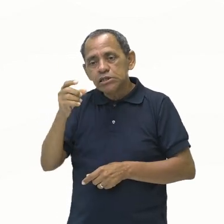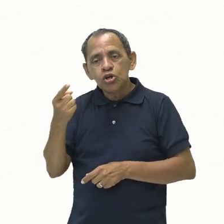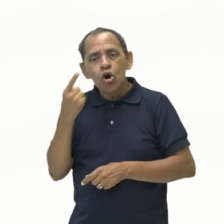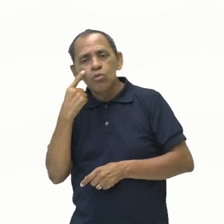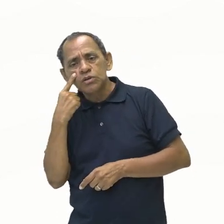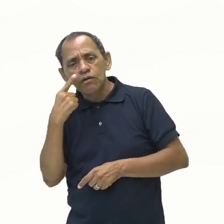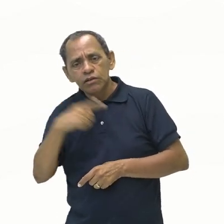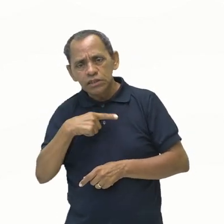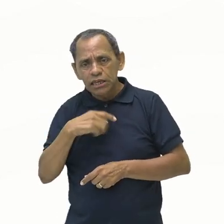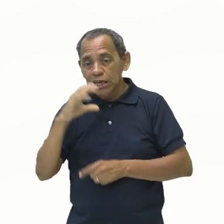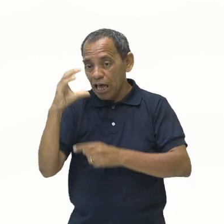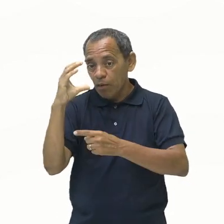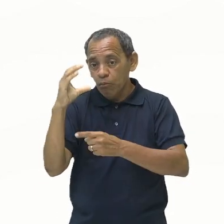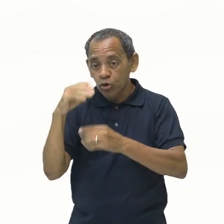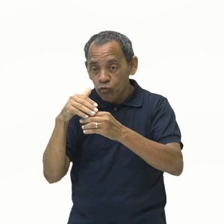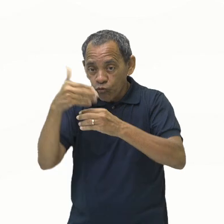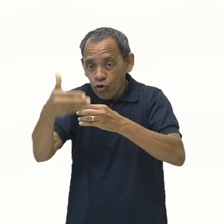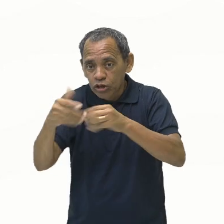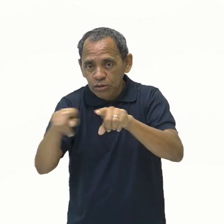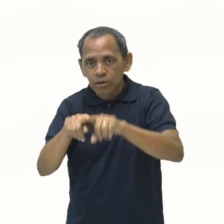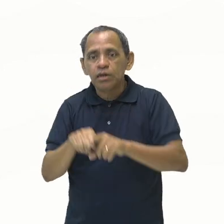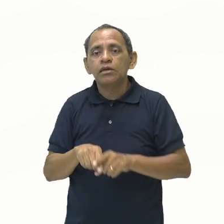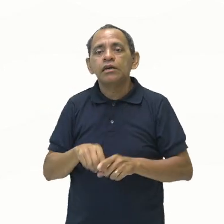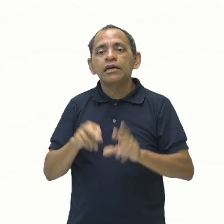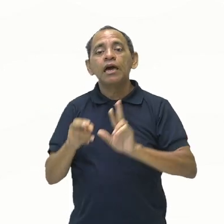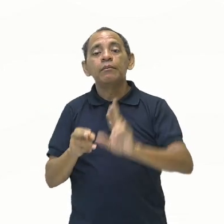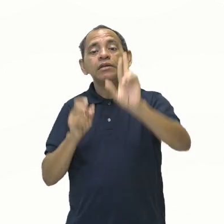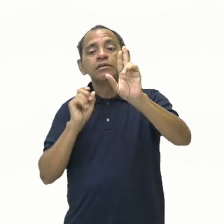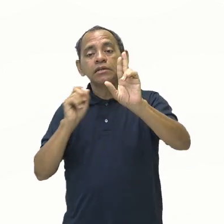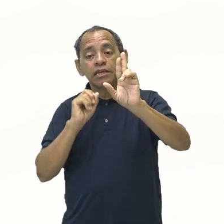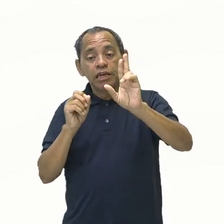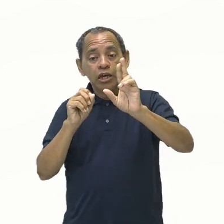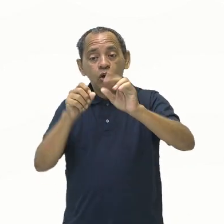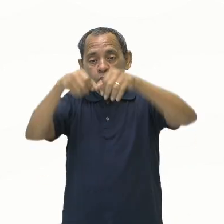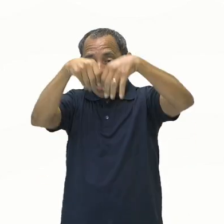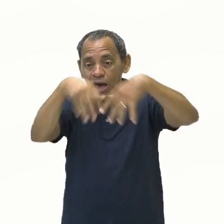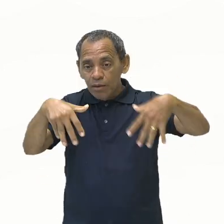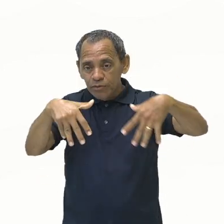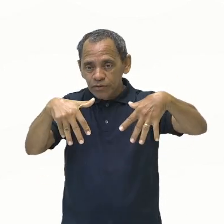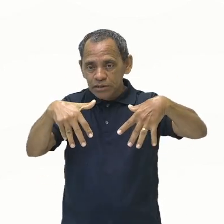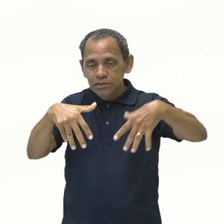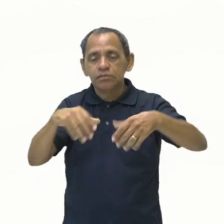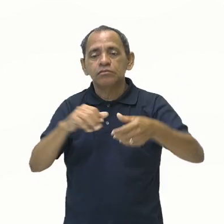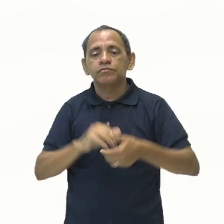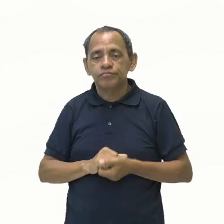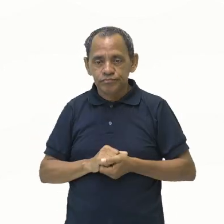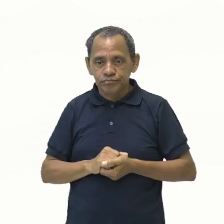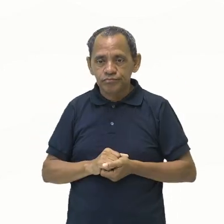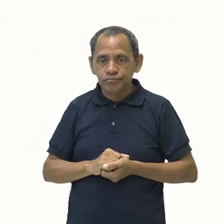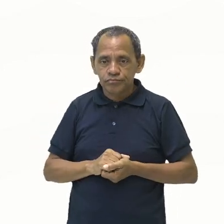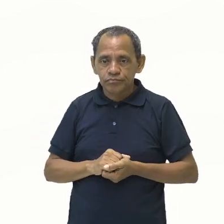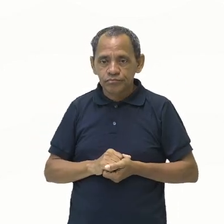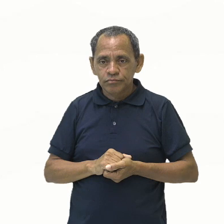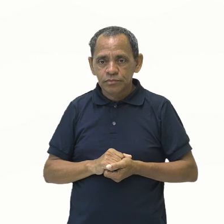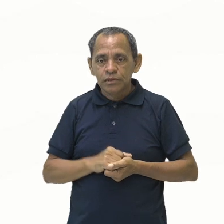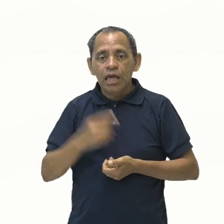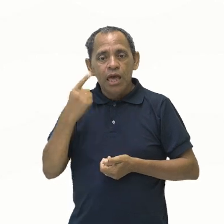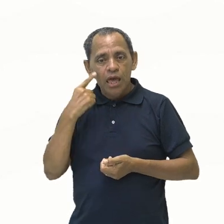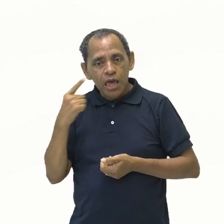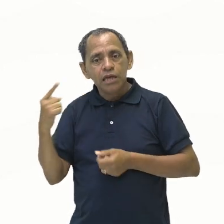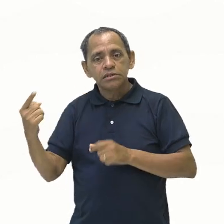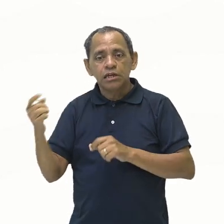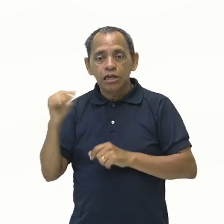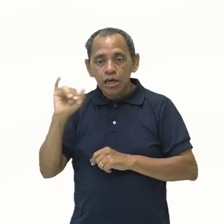fora dela, isso daqui representa uma ramificação. Agora deu para compreender, né? Então, essa é uma cadeia ramificada. Tá aqui,